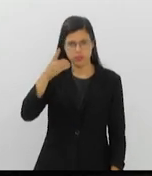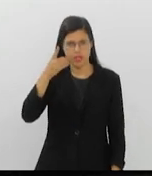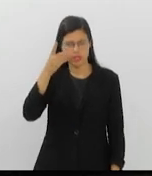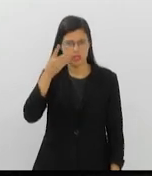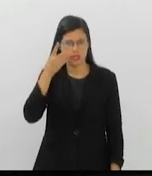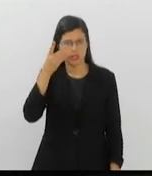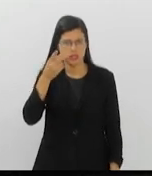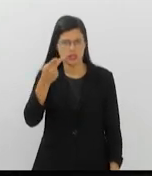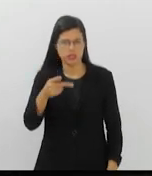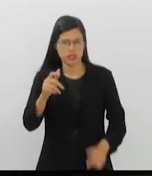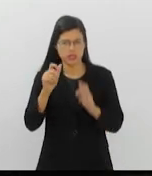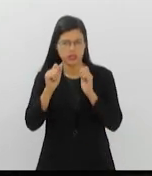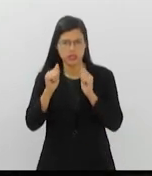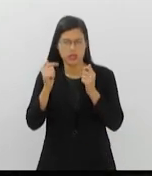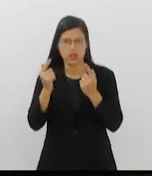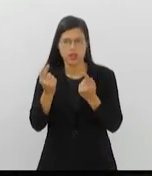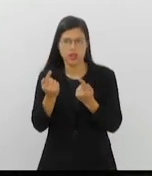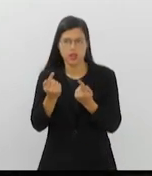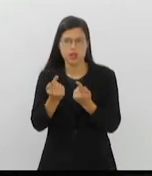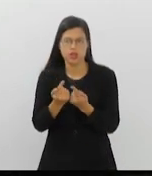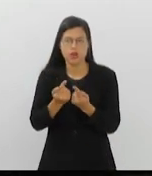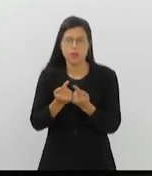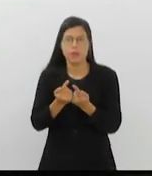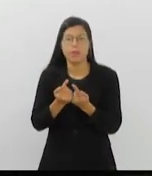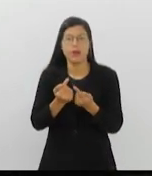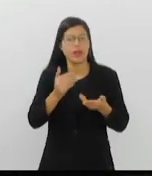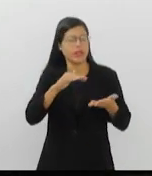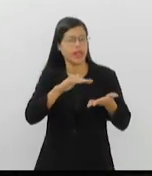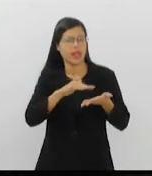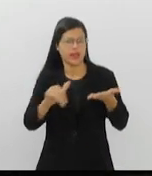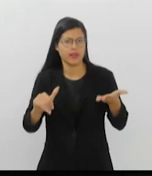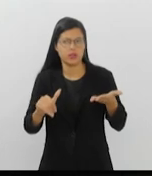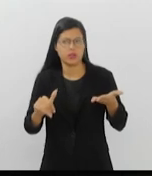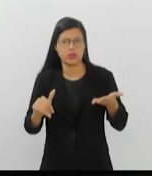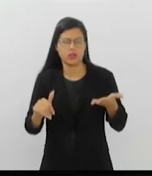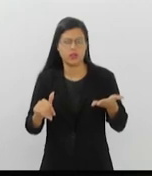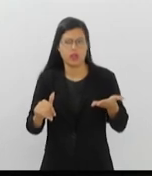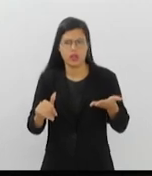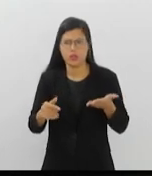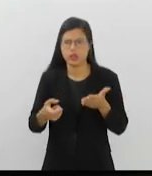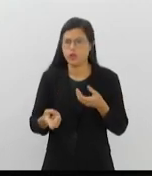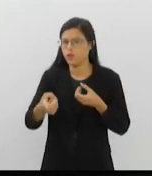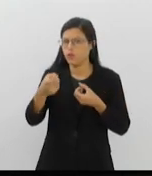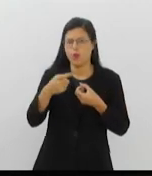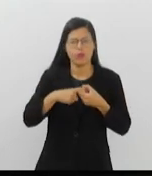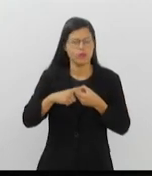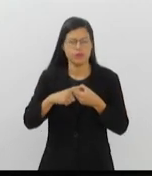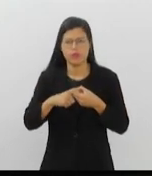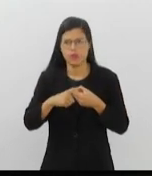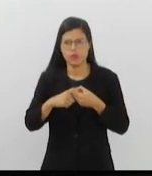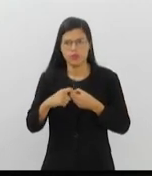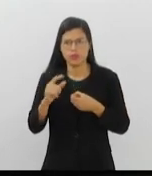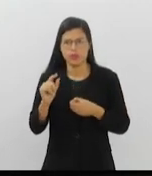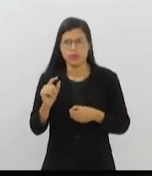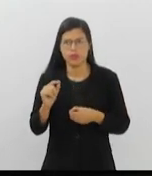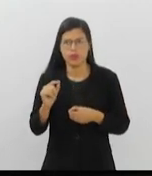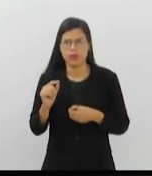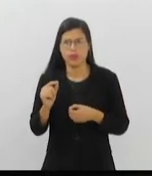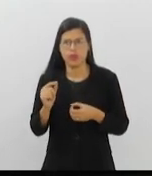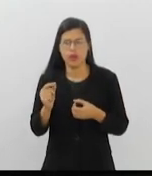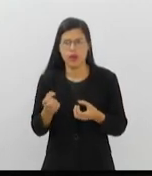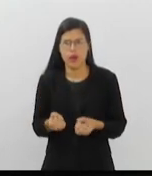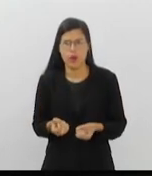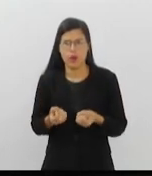casa para que retirasse revogasse a concessão da